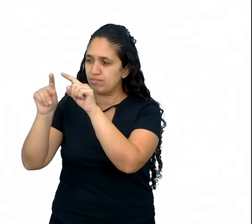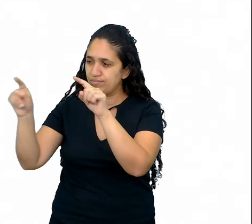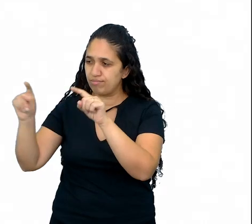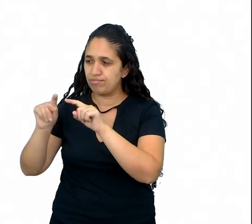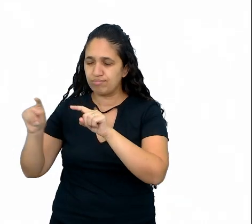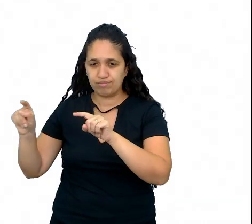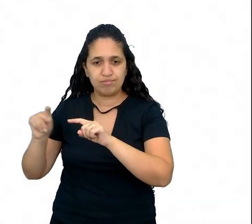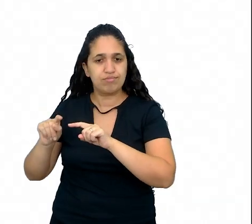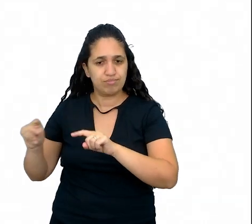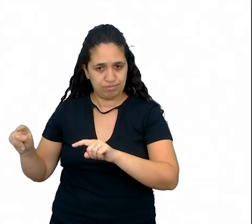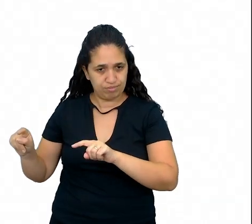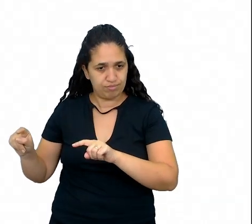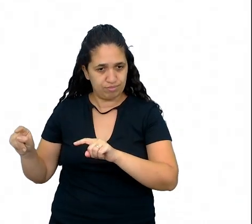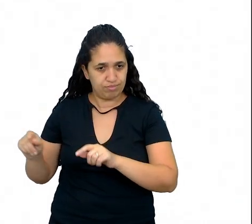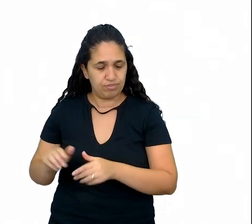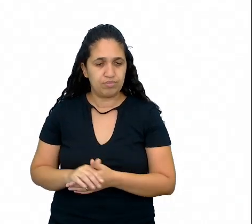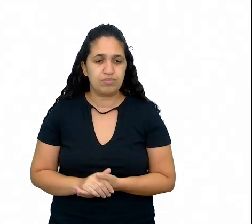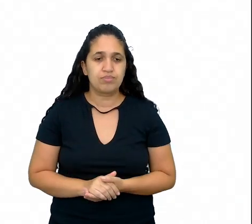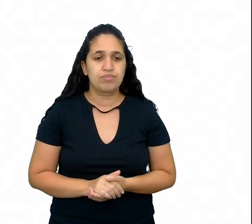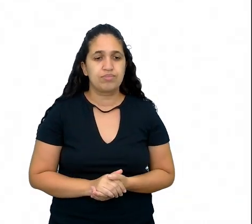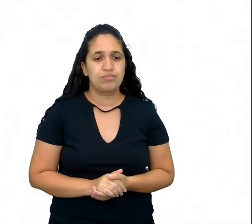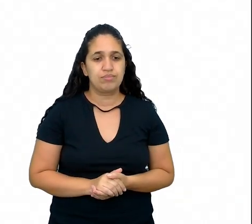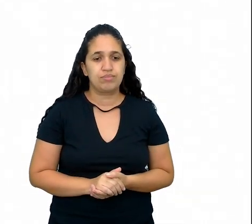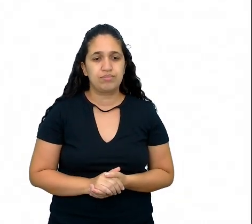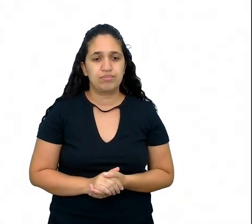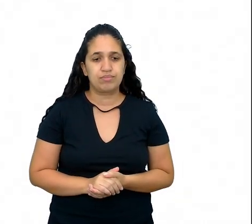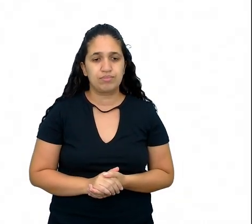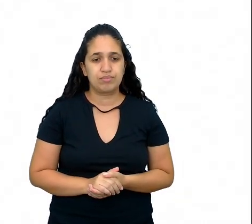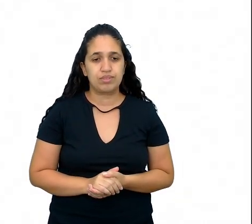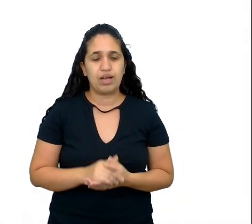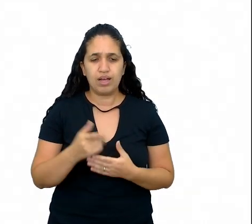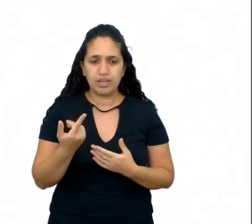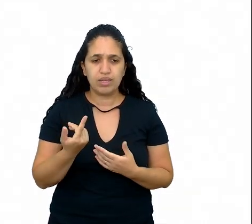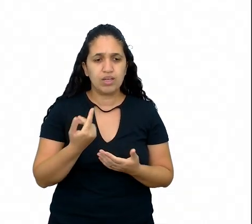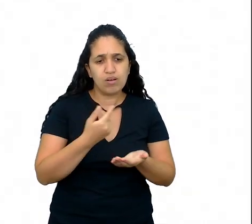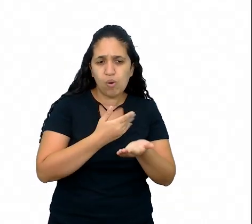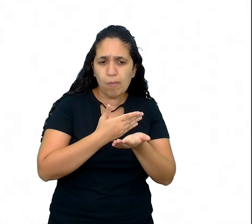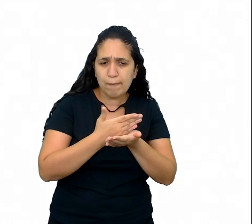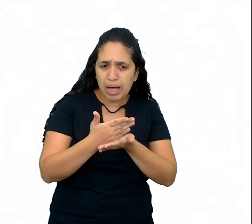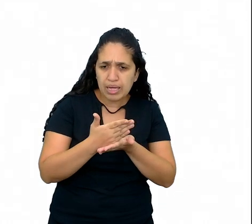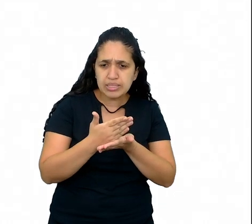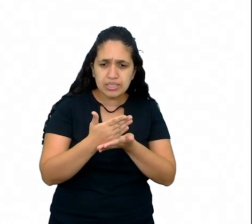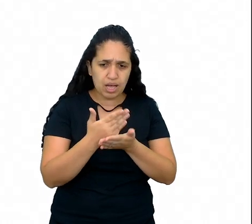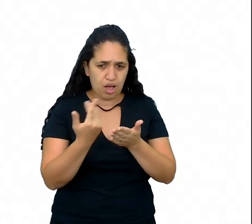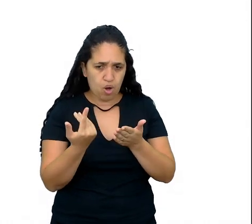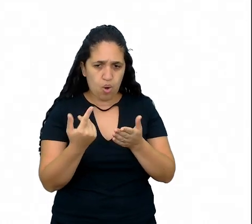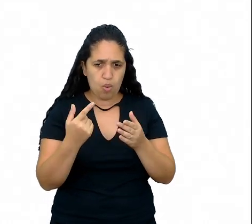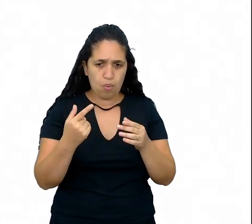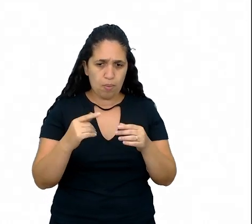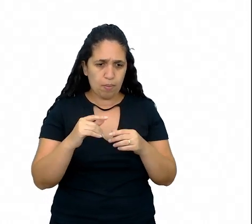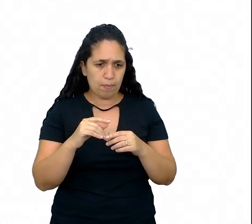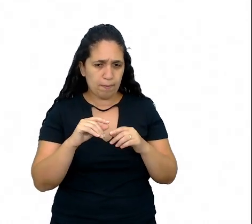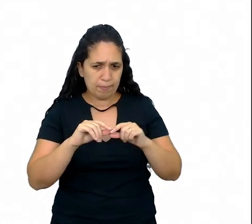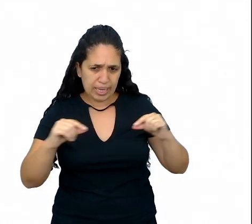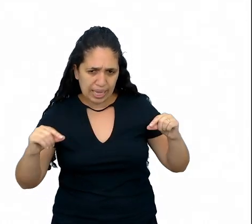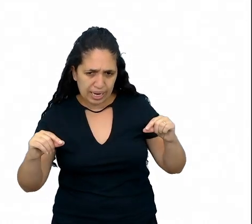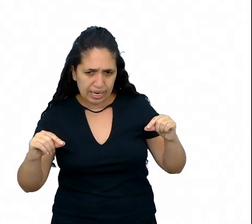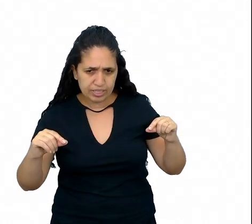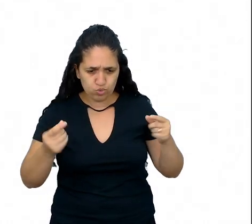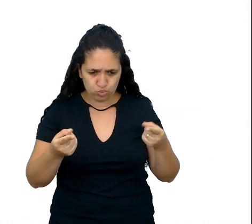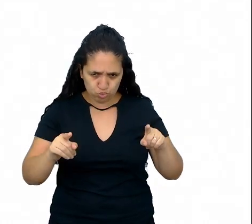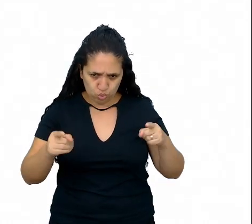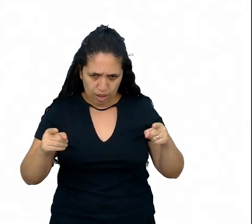3 segmentos, né? Comece dividindo o palito de churrasco em 3 partes, com as